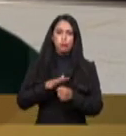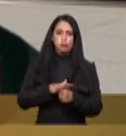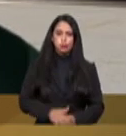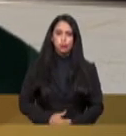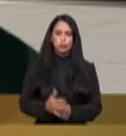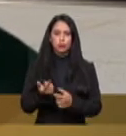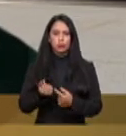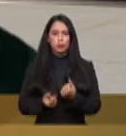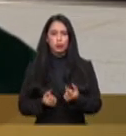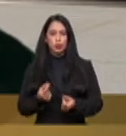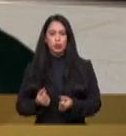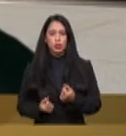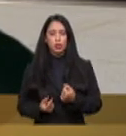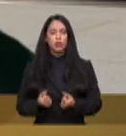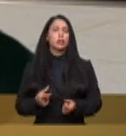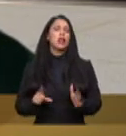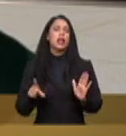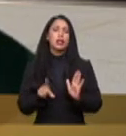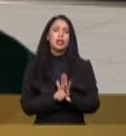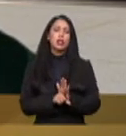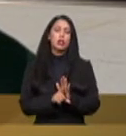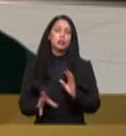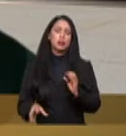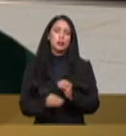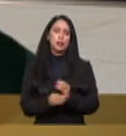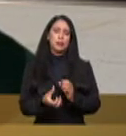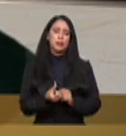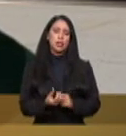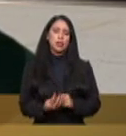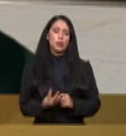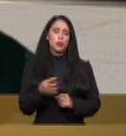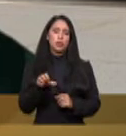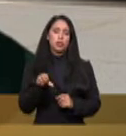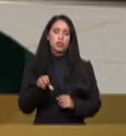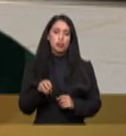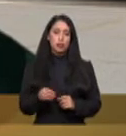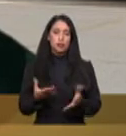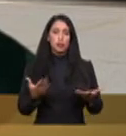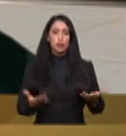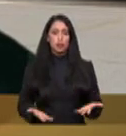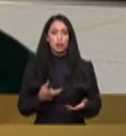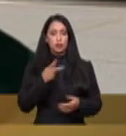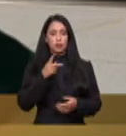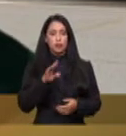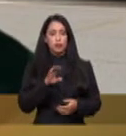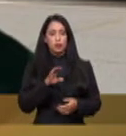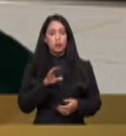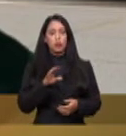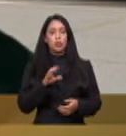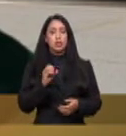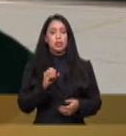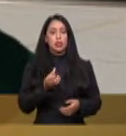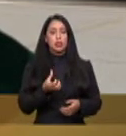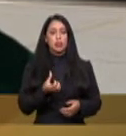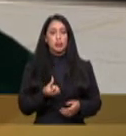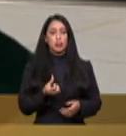punido na forma do 22 da Lei Complementar 6490. E aqui estou a citar o resto,